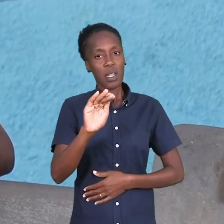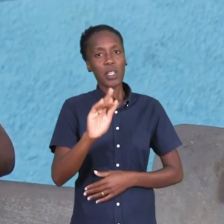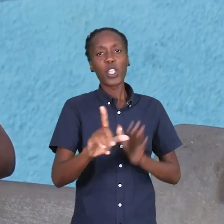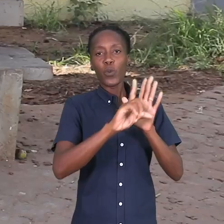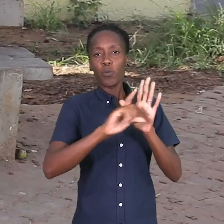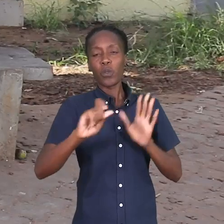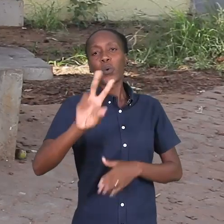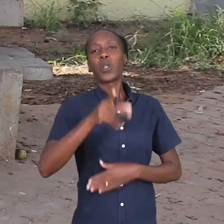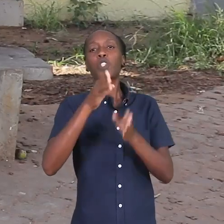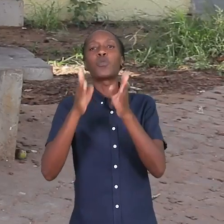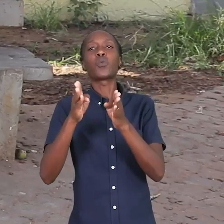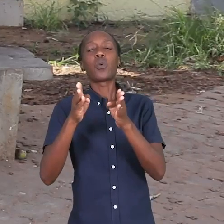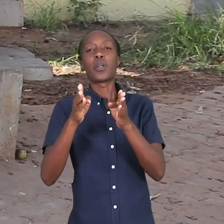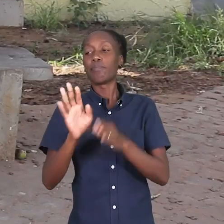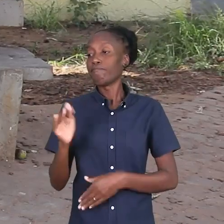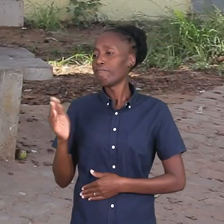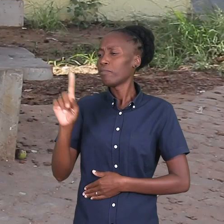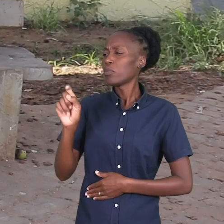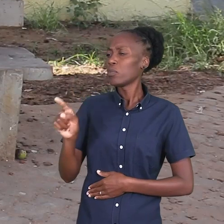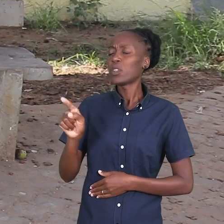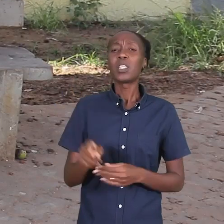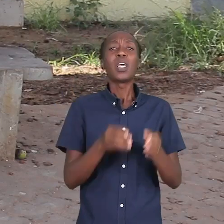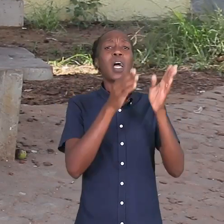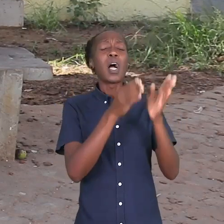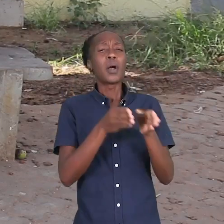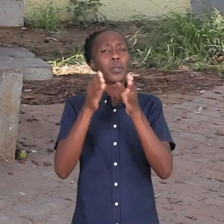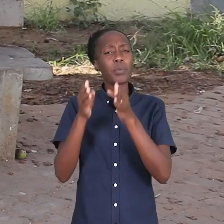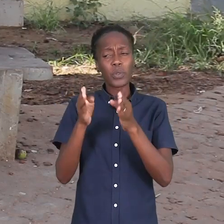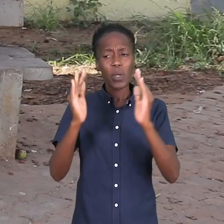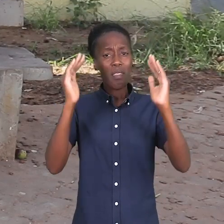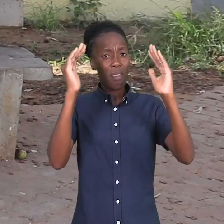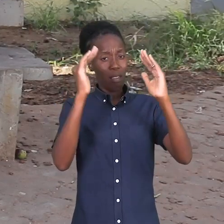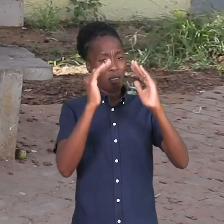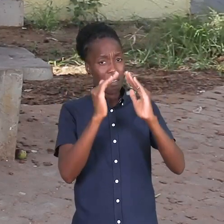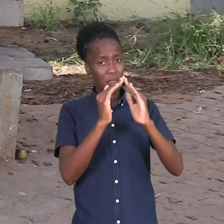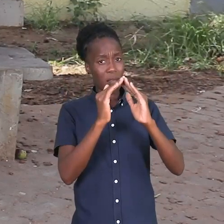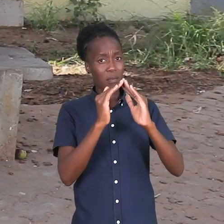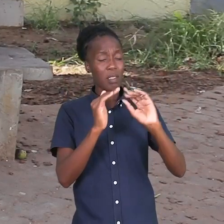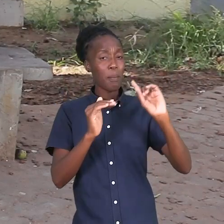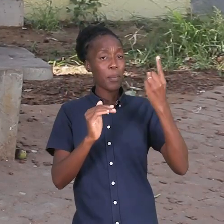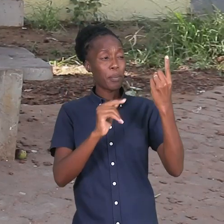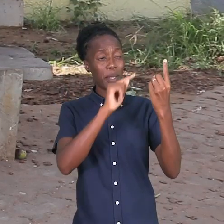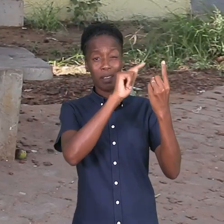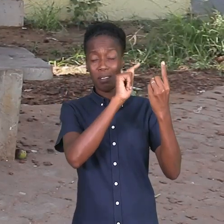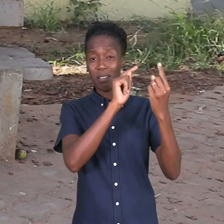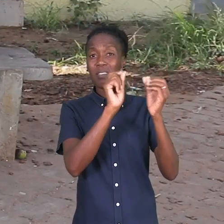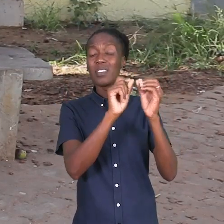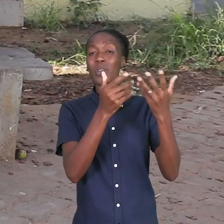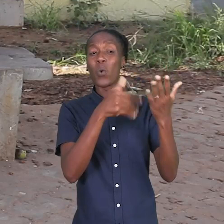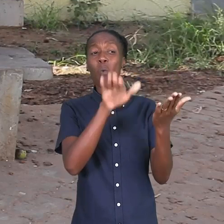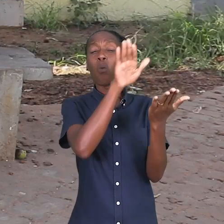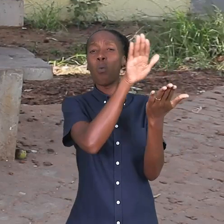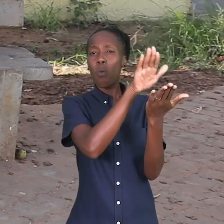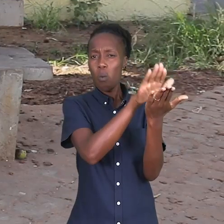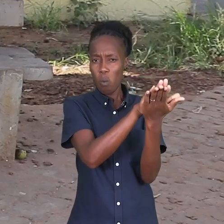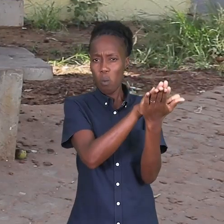próximo. E como é que nós garantimos que dentro de casa, primeiro, que é o lugar onde nos